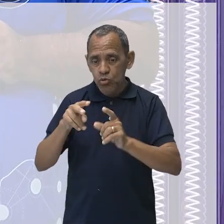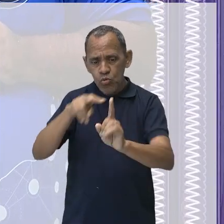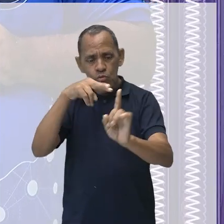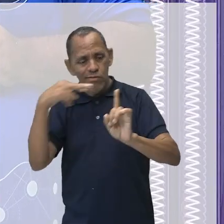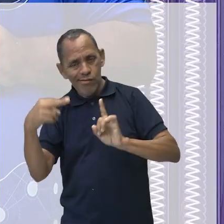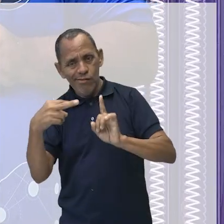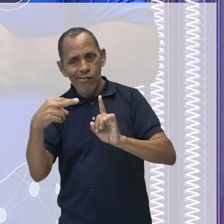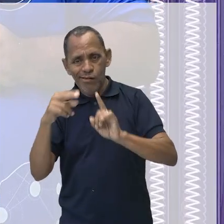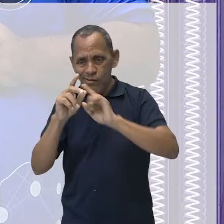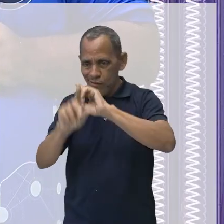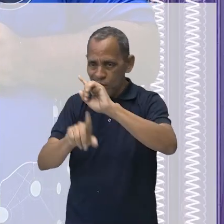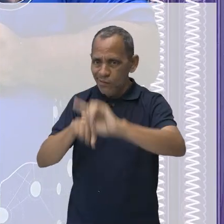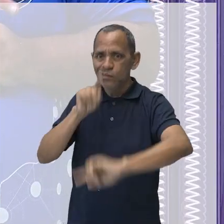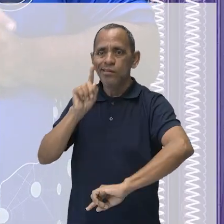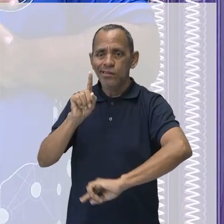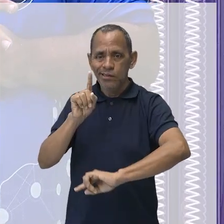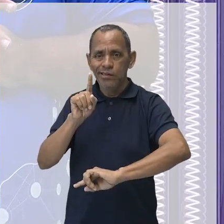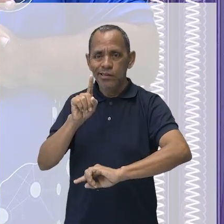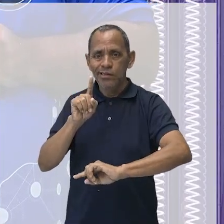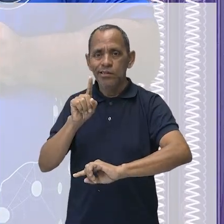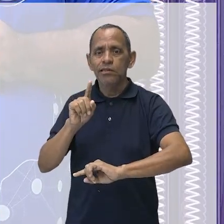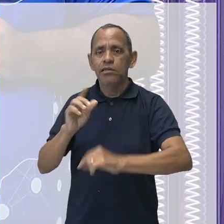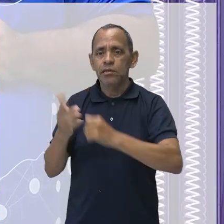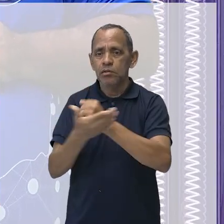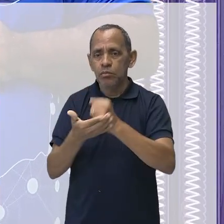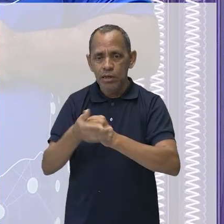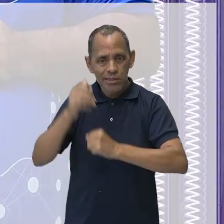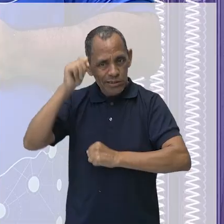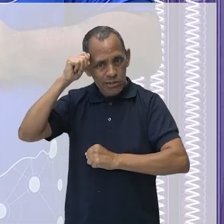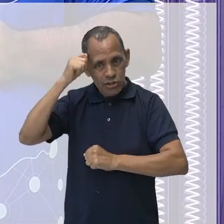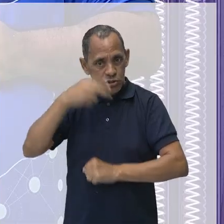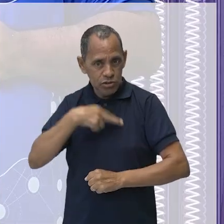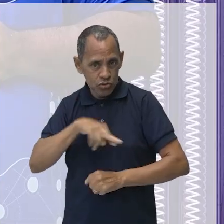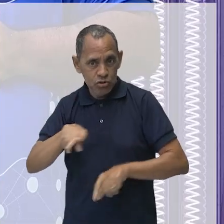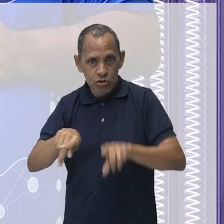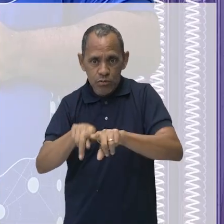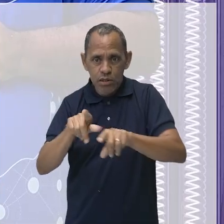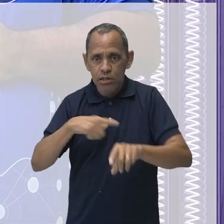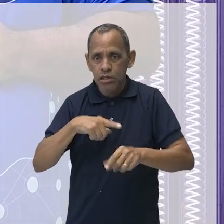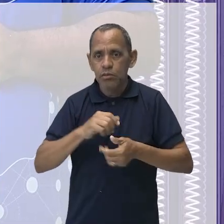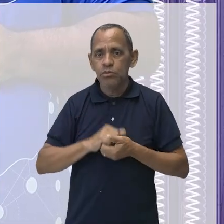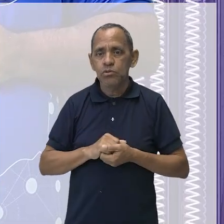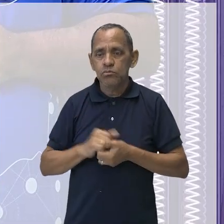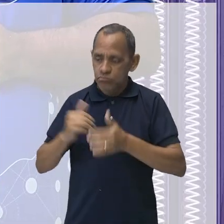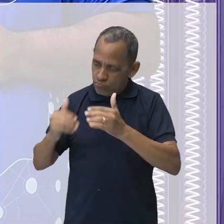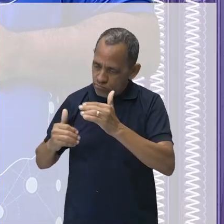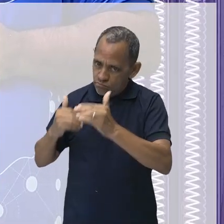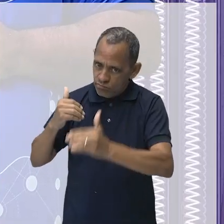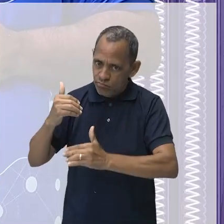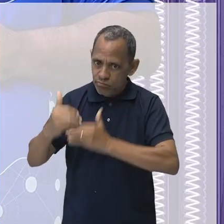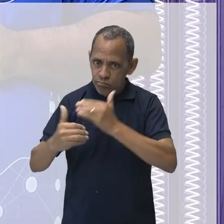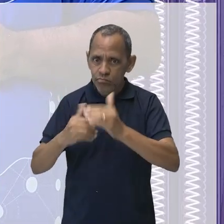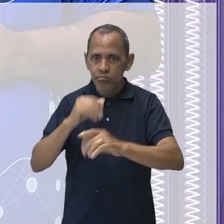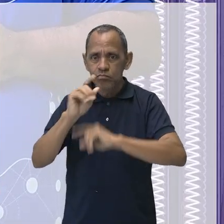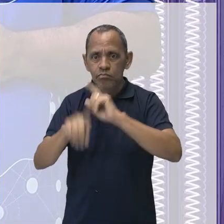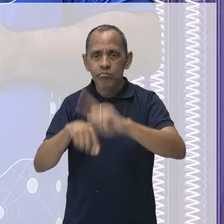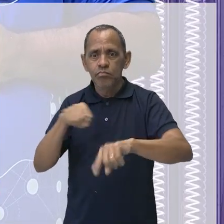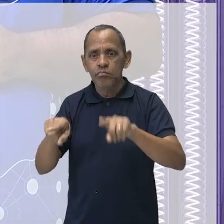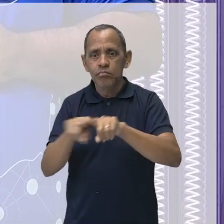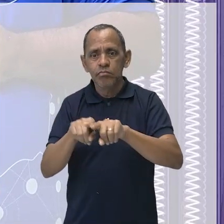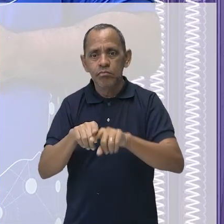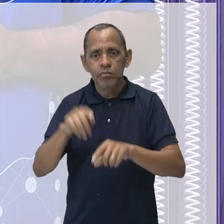transcendência na matriz indígena e também demos esse passo sobre o olhar da transcendência na